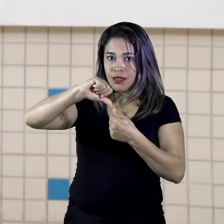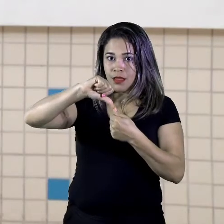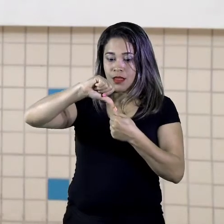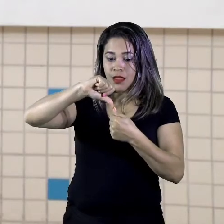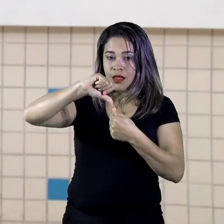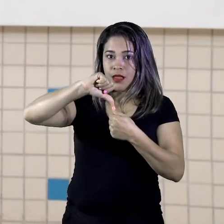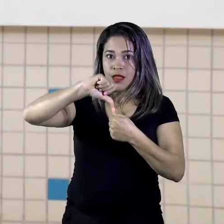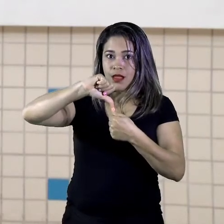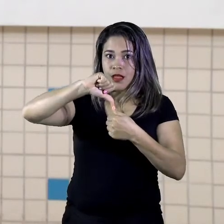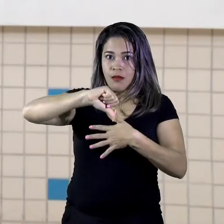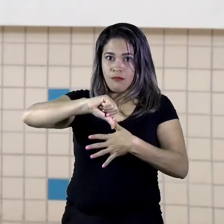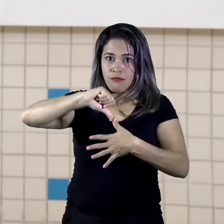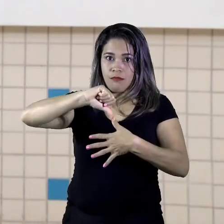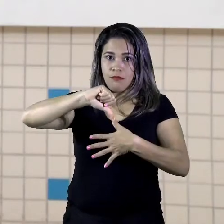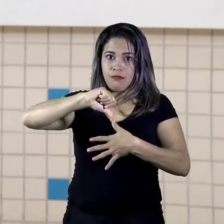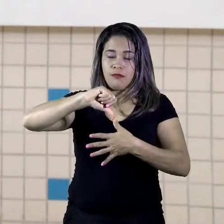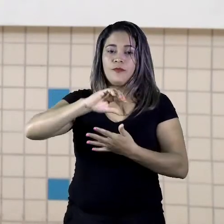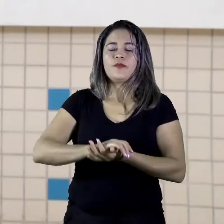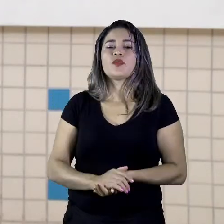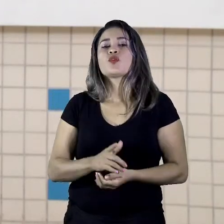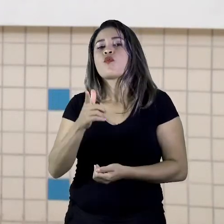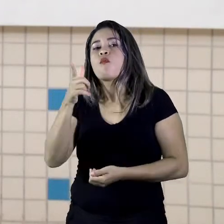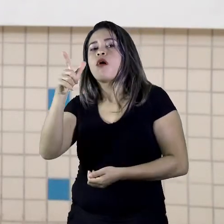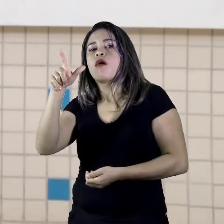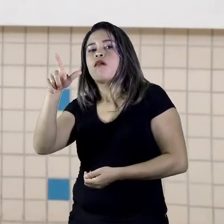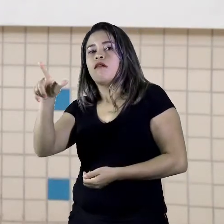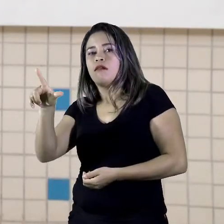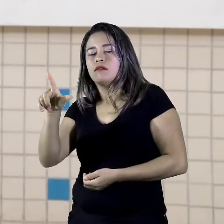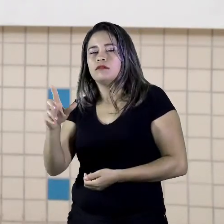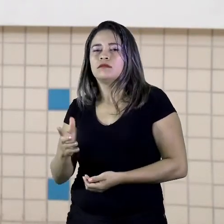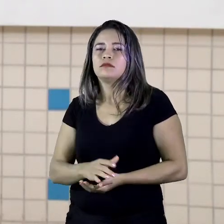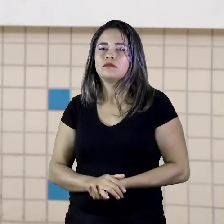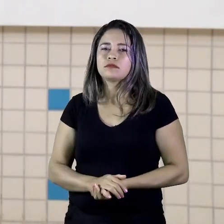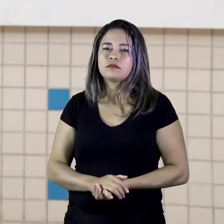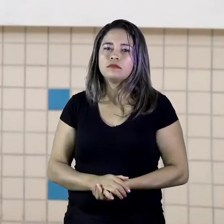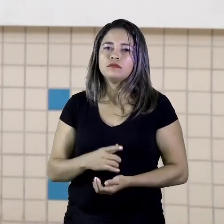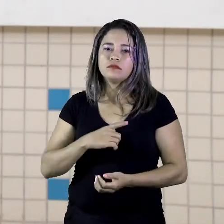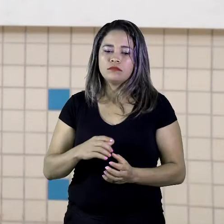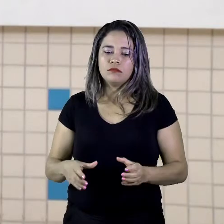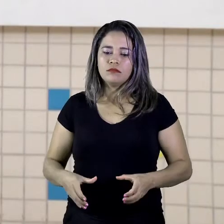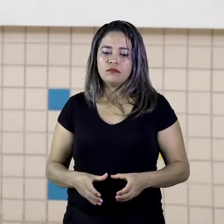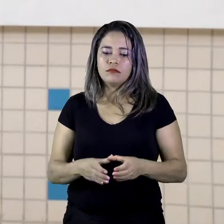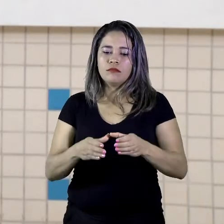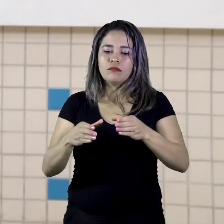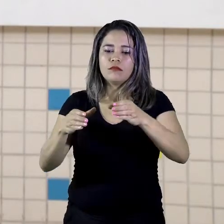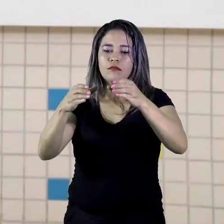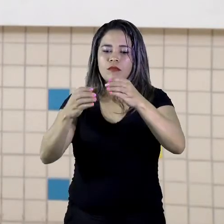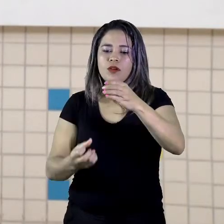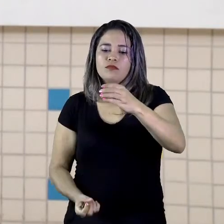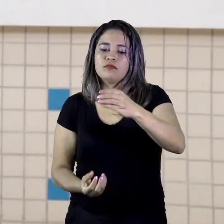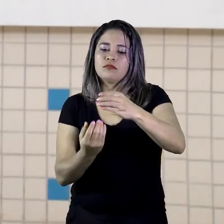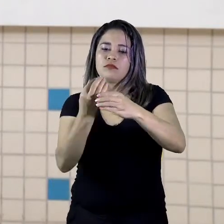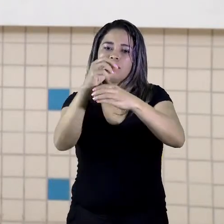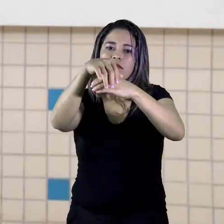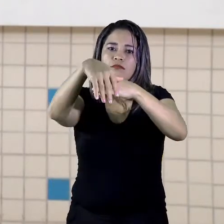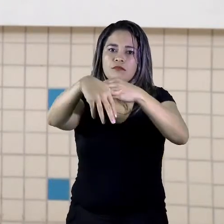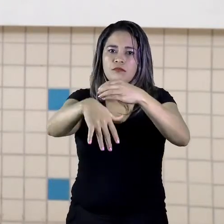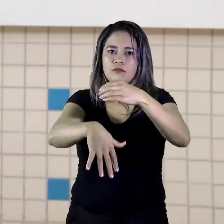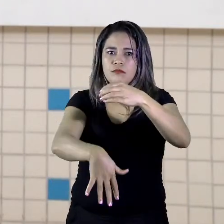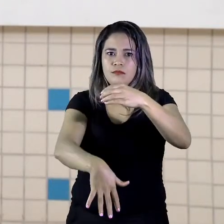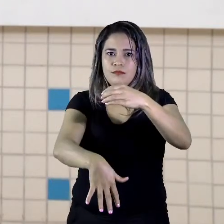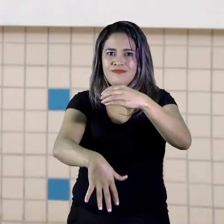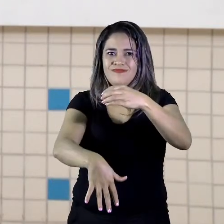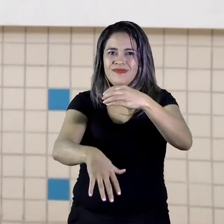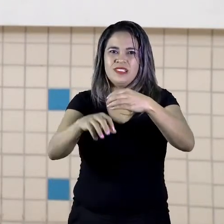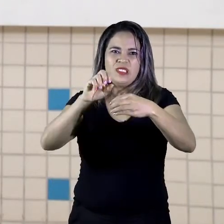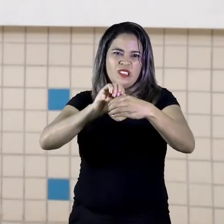uma última causa natural que nós listamos aí pode ser o vulcanismo. Quando um vulcão ou vários vulcões